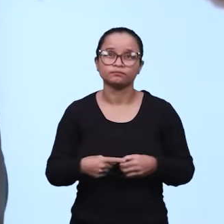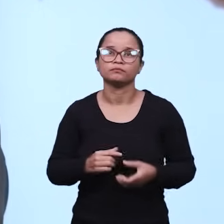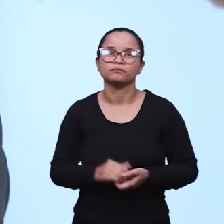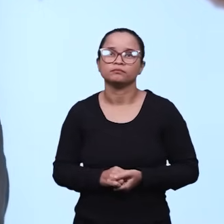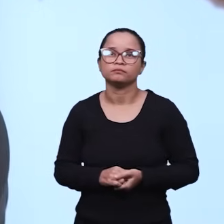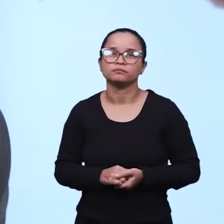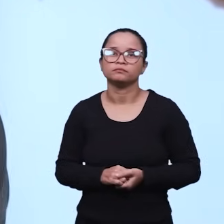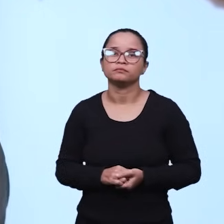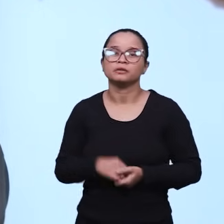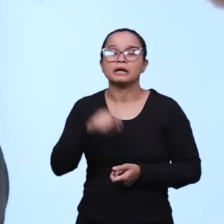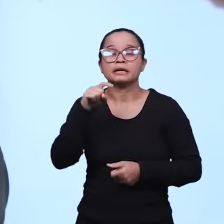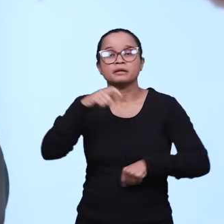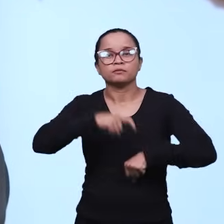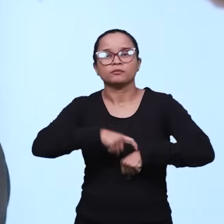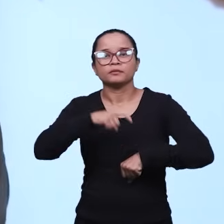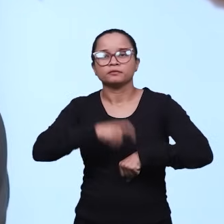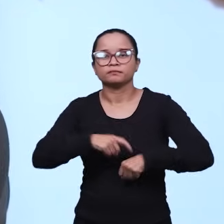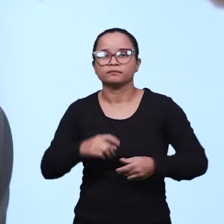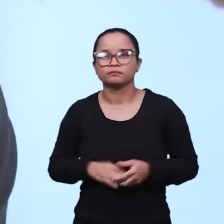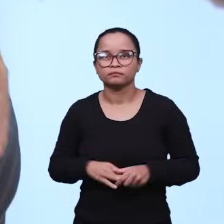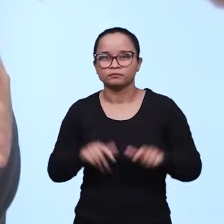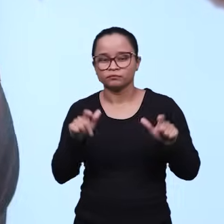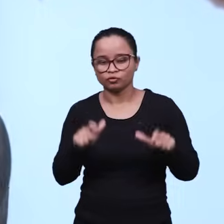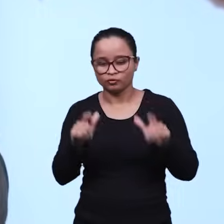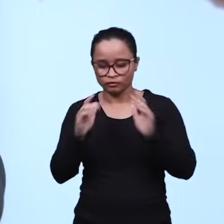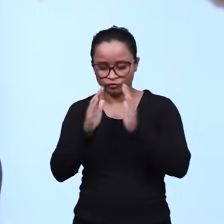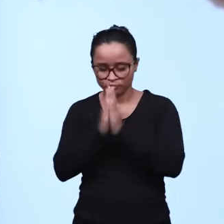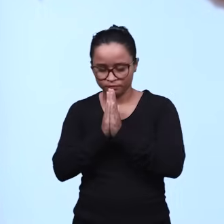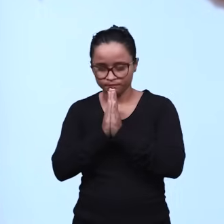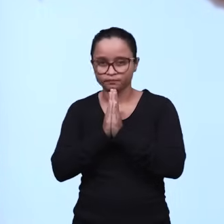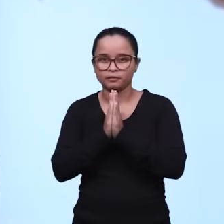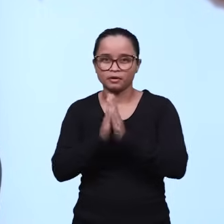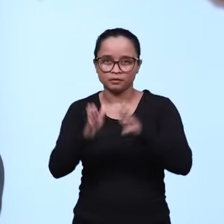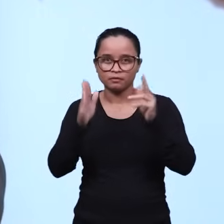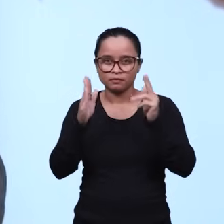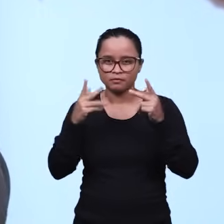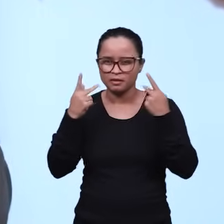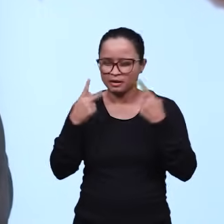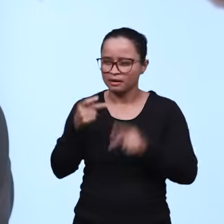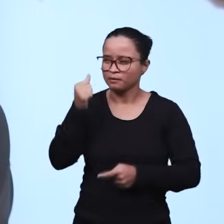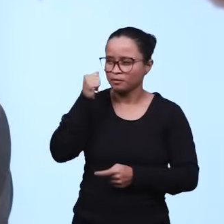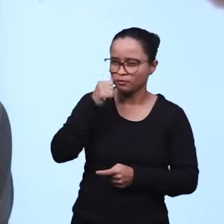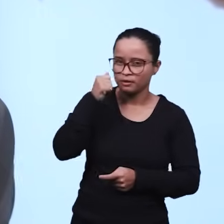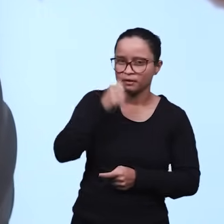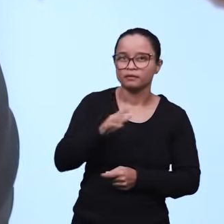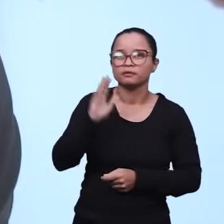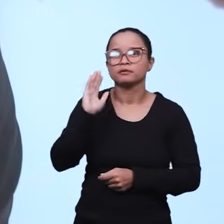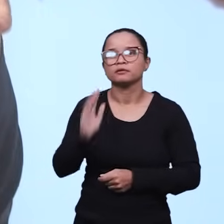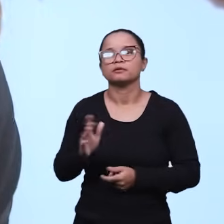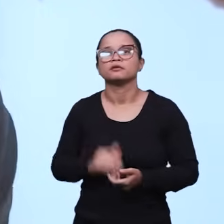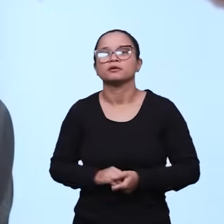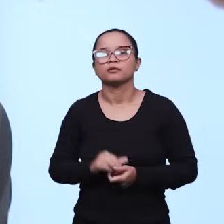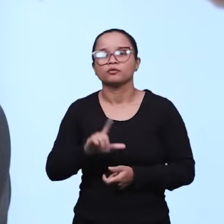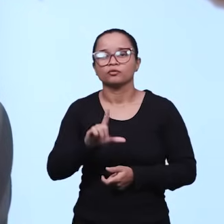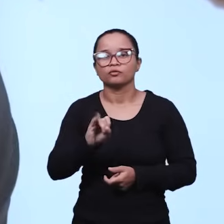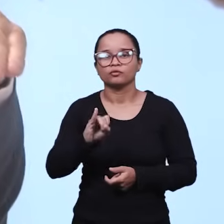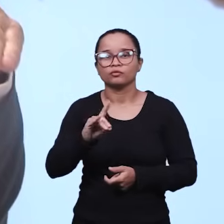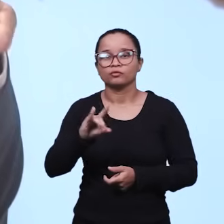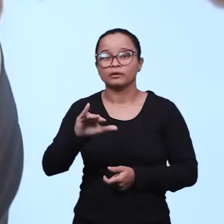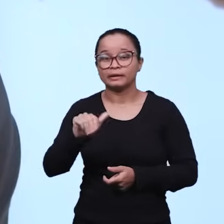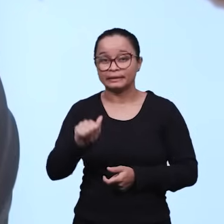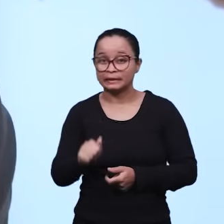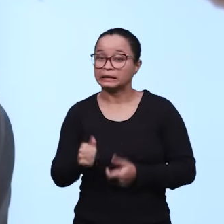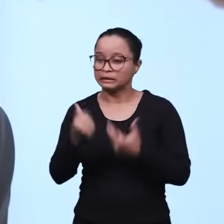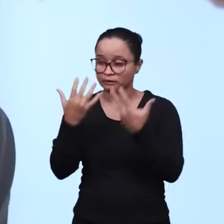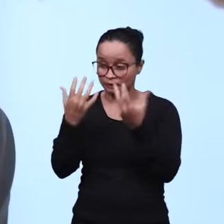E quando eles estavam no lugar de oração, no lugar que pregava para as mulheres, já com Lídia convertida e já